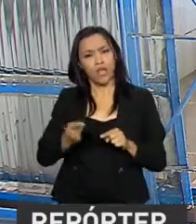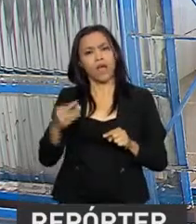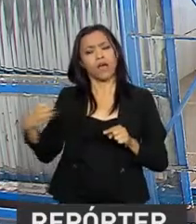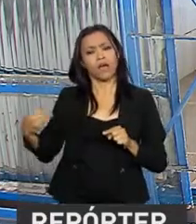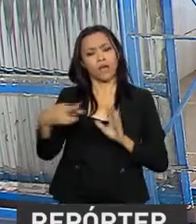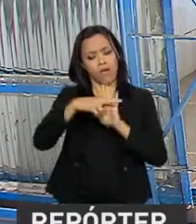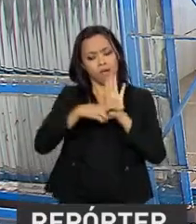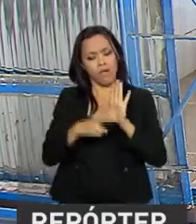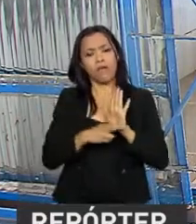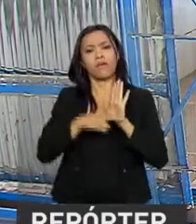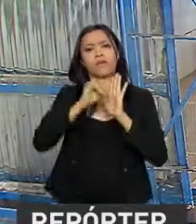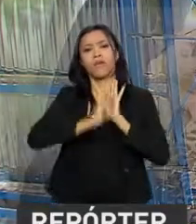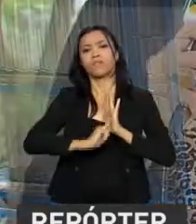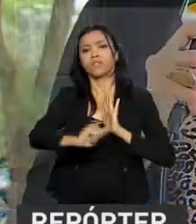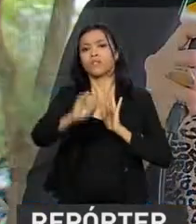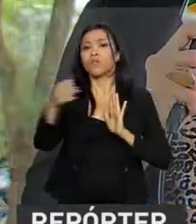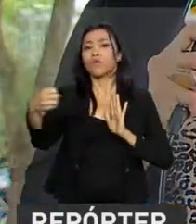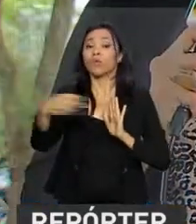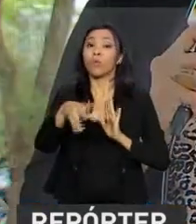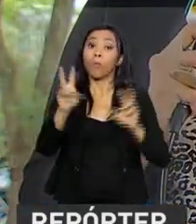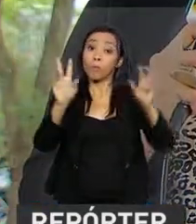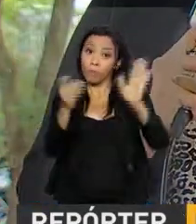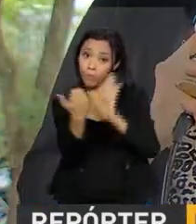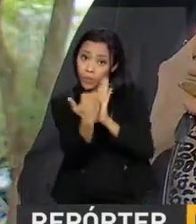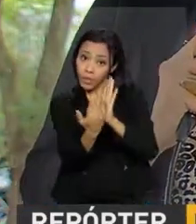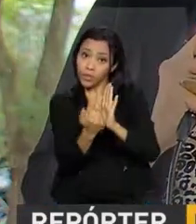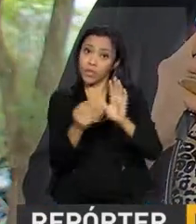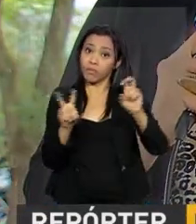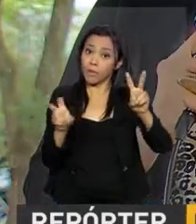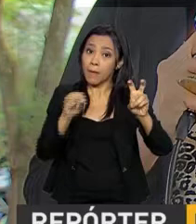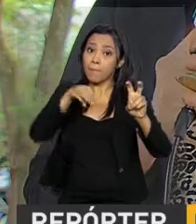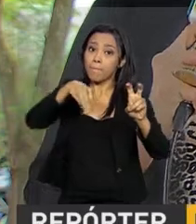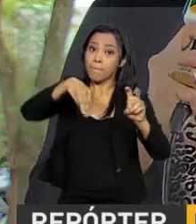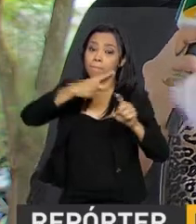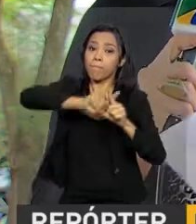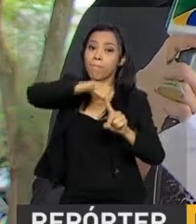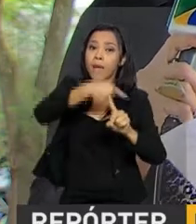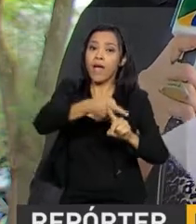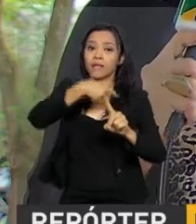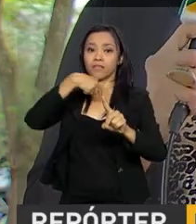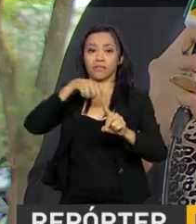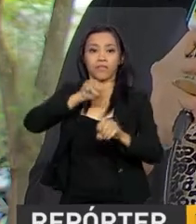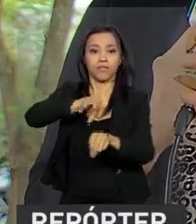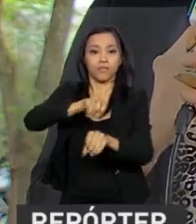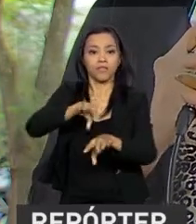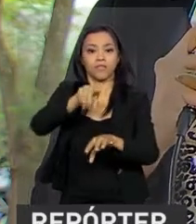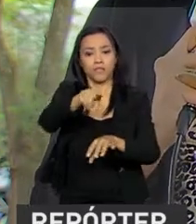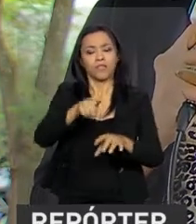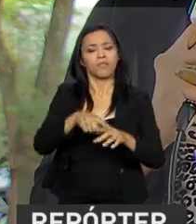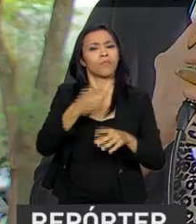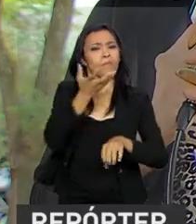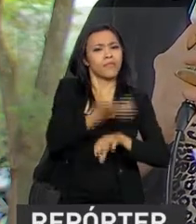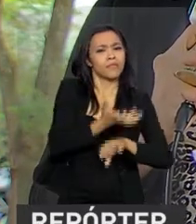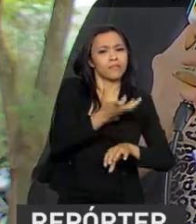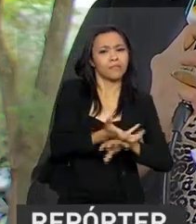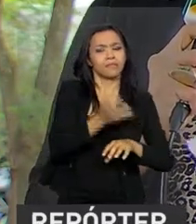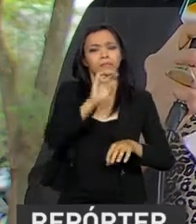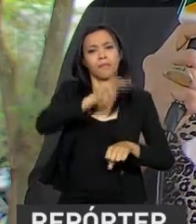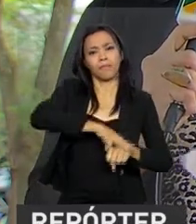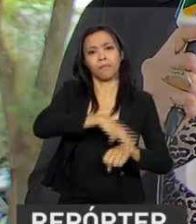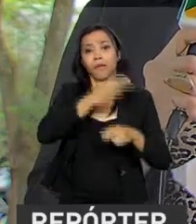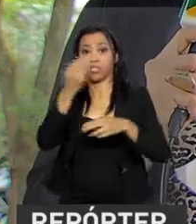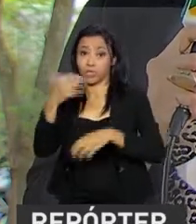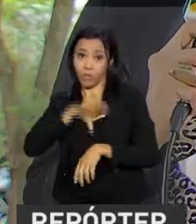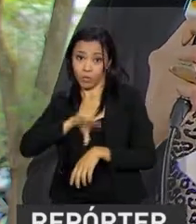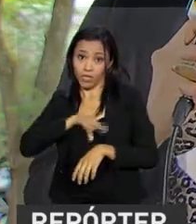programa mais educação que pretende melhorar a aprendizagem da língua portuguesa e da matemática dos alunos do ensino